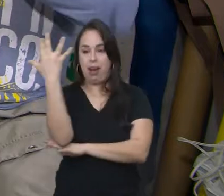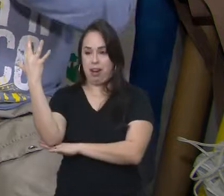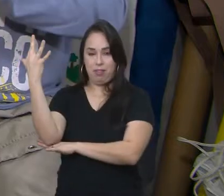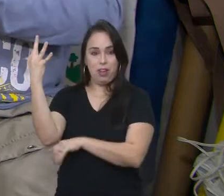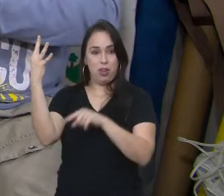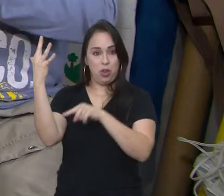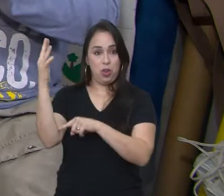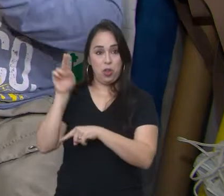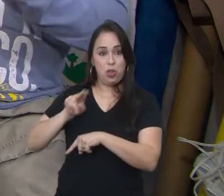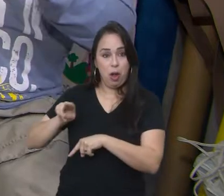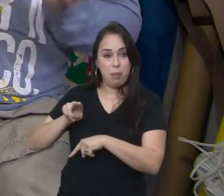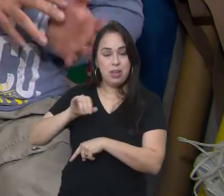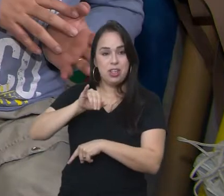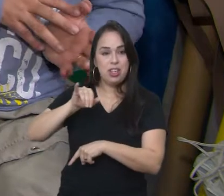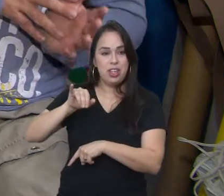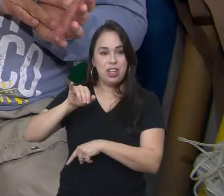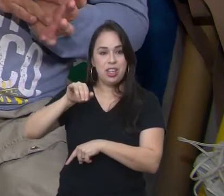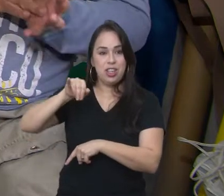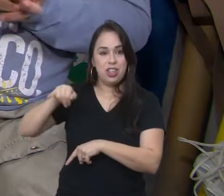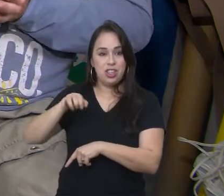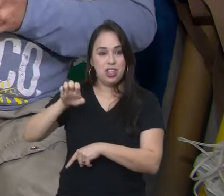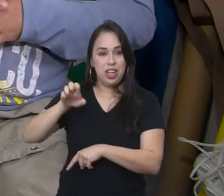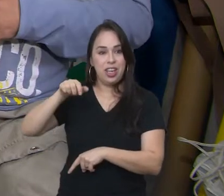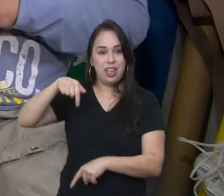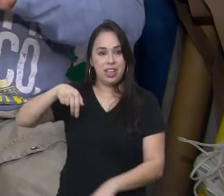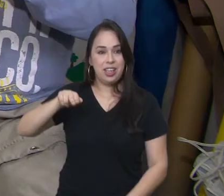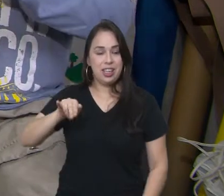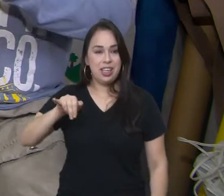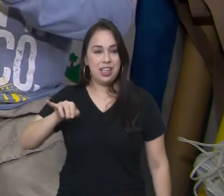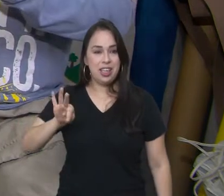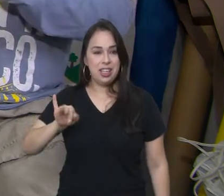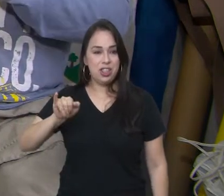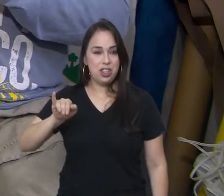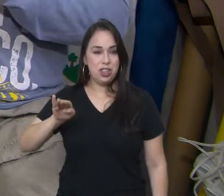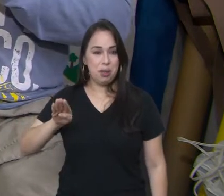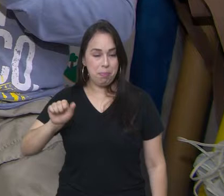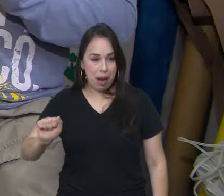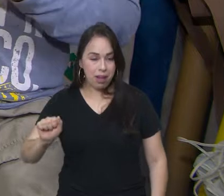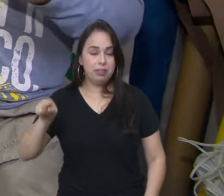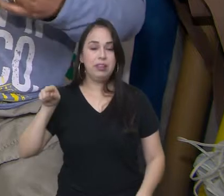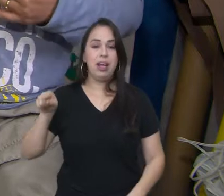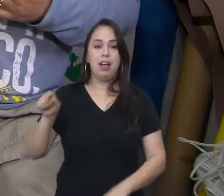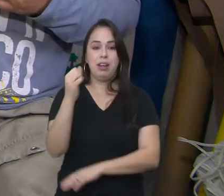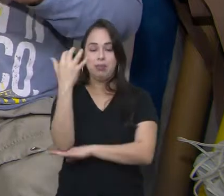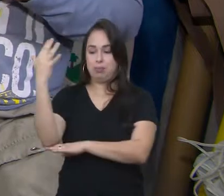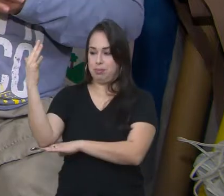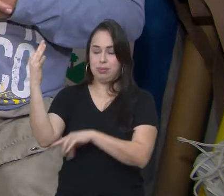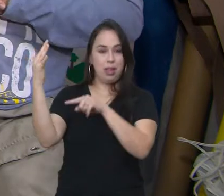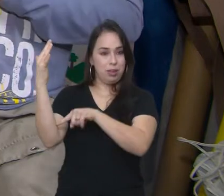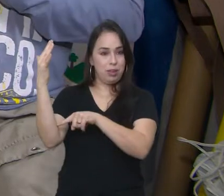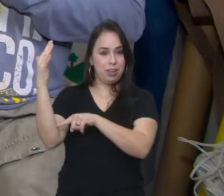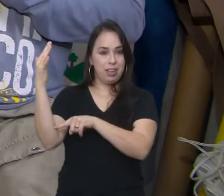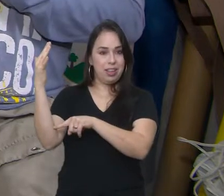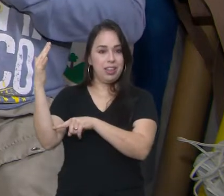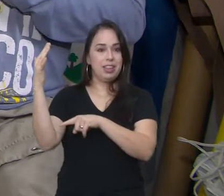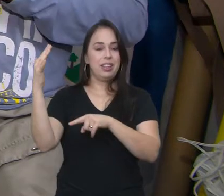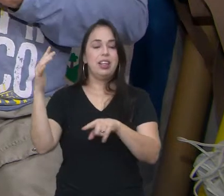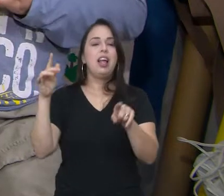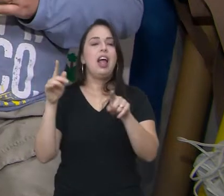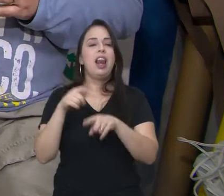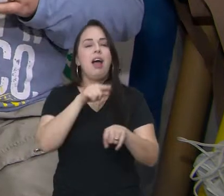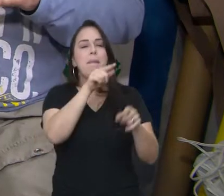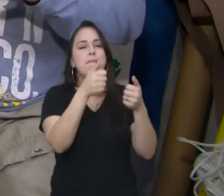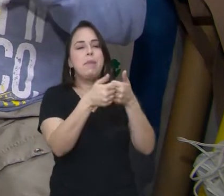e ela que conta a história para os meus personagens. Então, e essa senhora Jequitibá é a árvore de Jequitibá que temos aí no Eugênio de